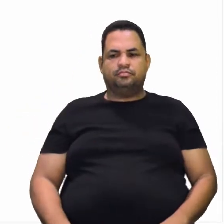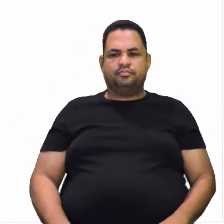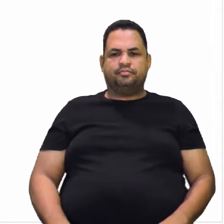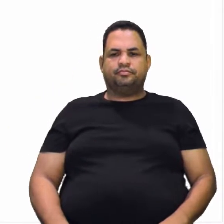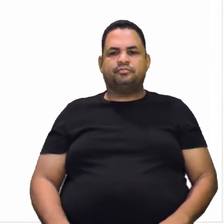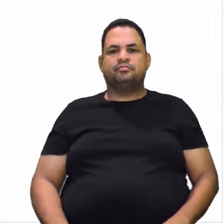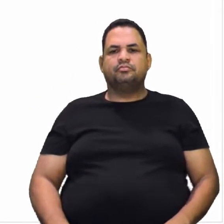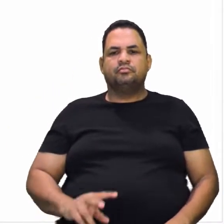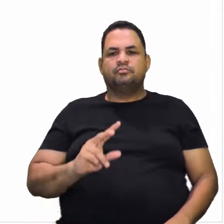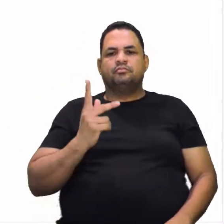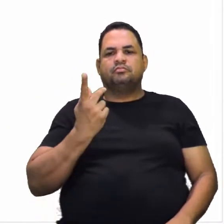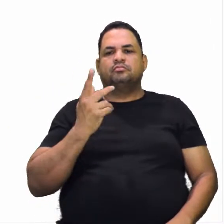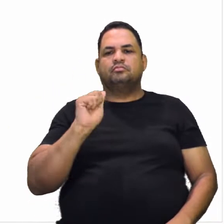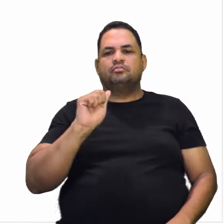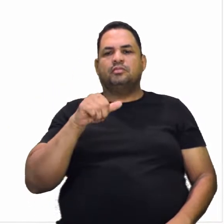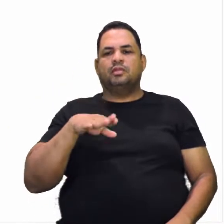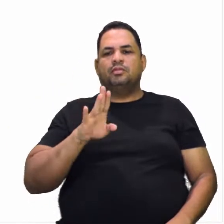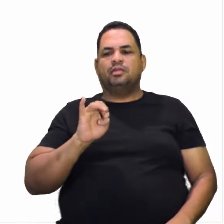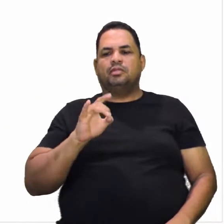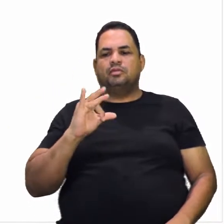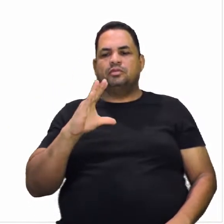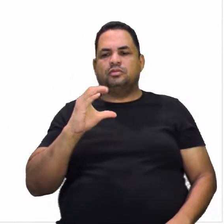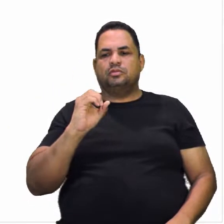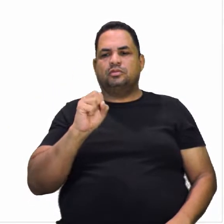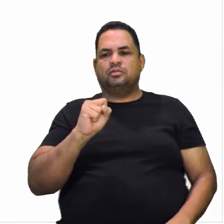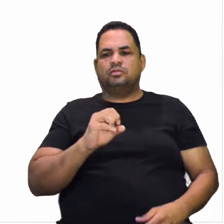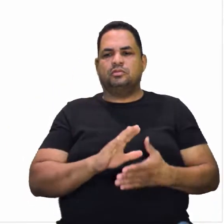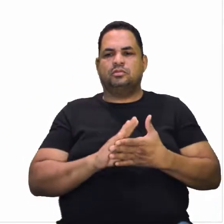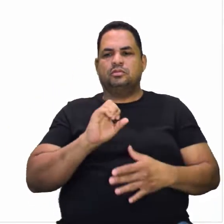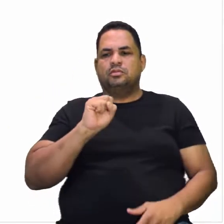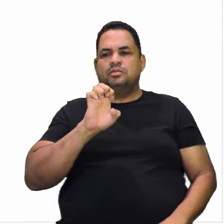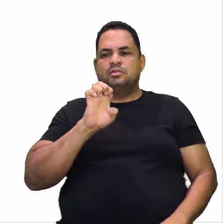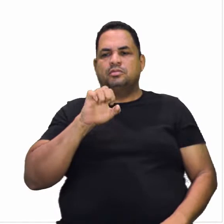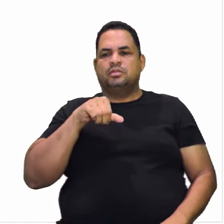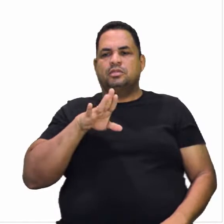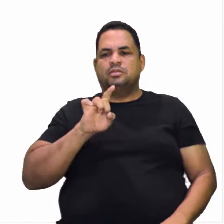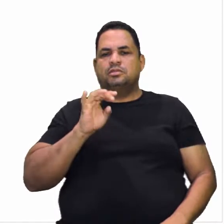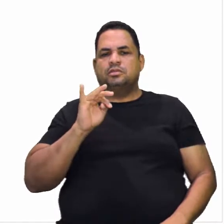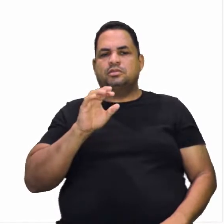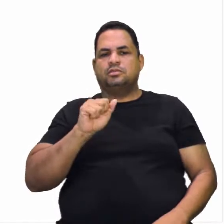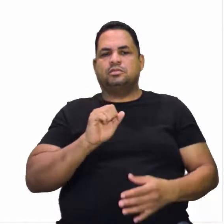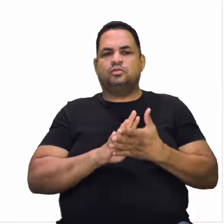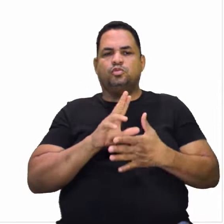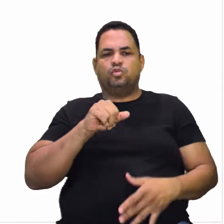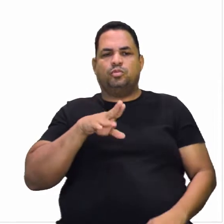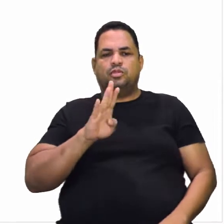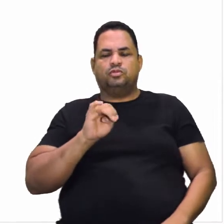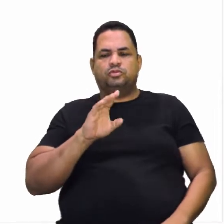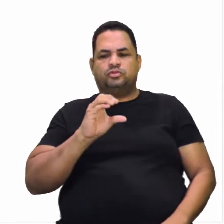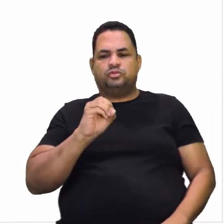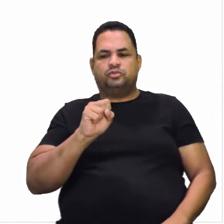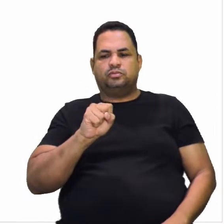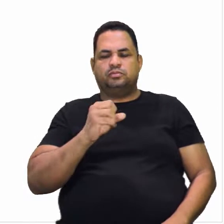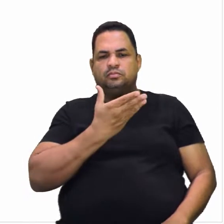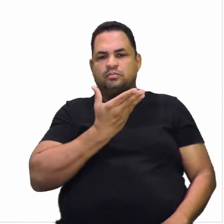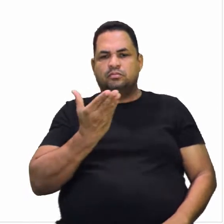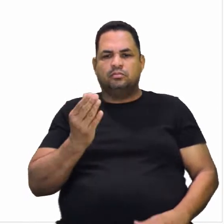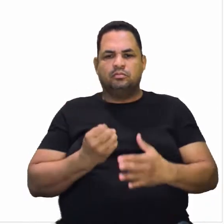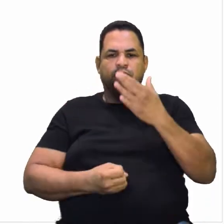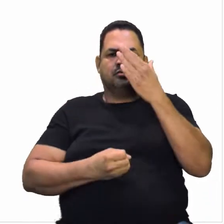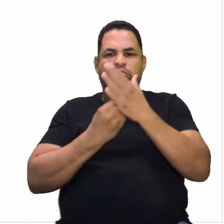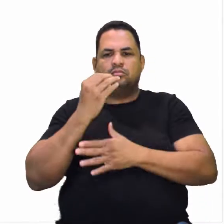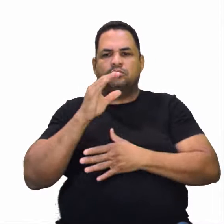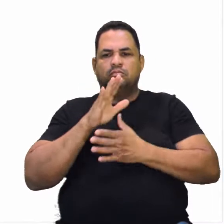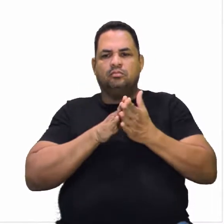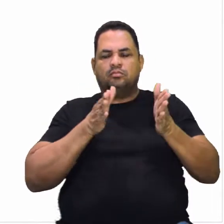Os amíticos e os semitas e os núbios, que surgiram no